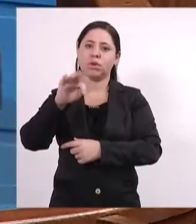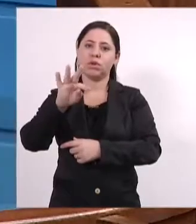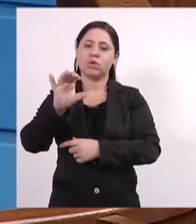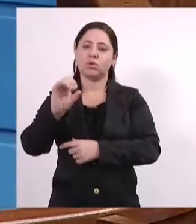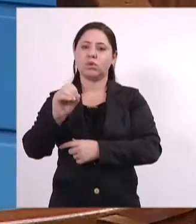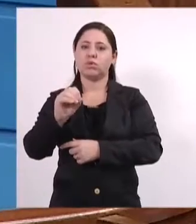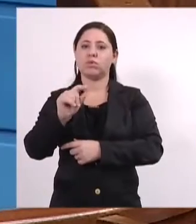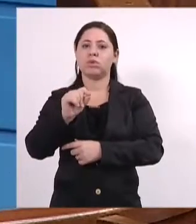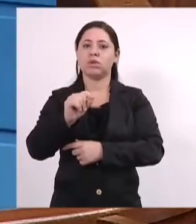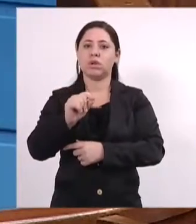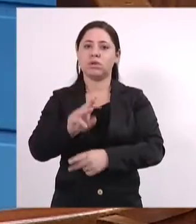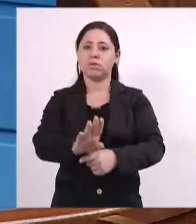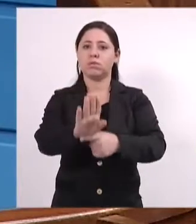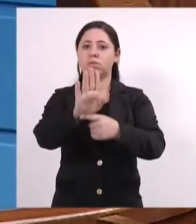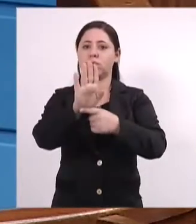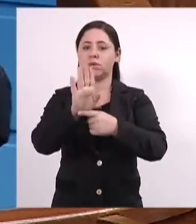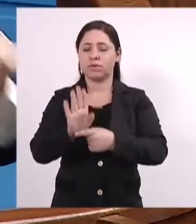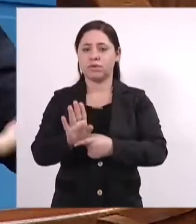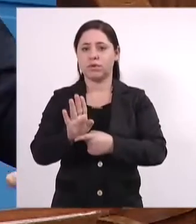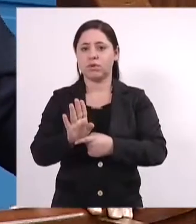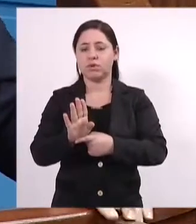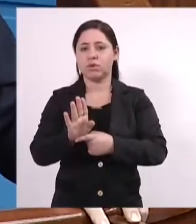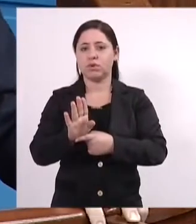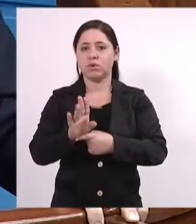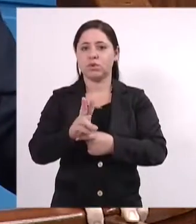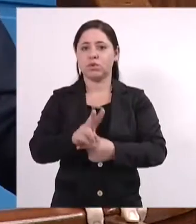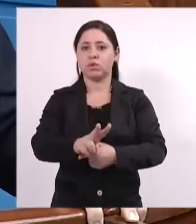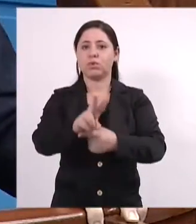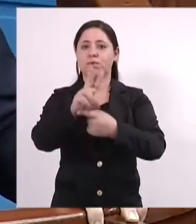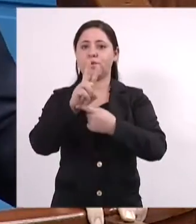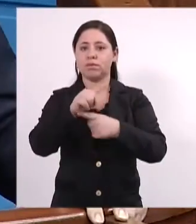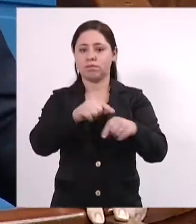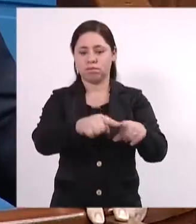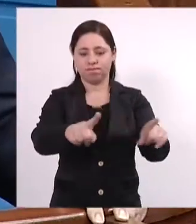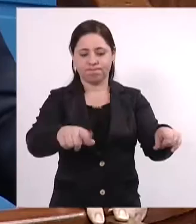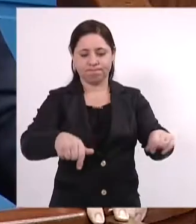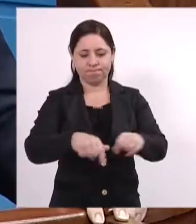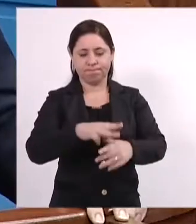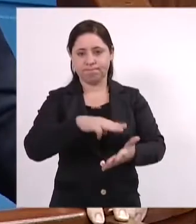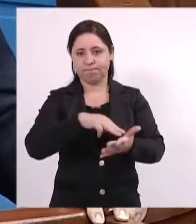para os beneficiários do crédito fundiário.